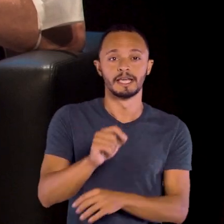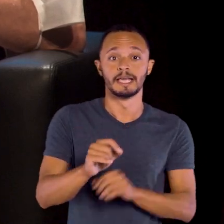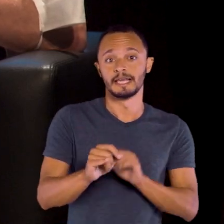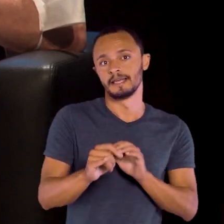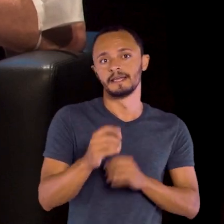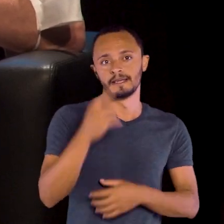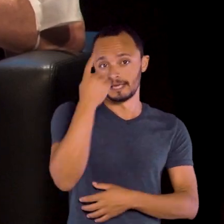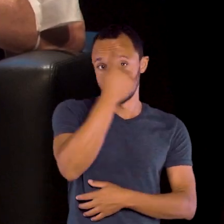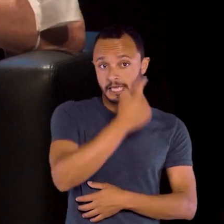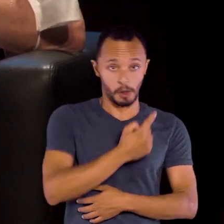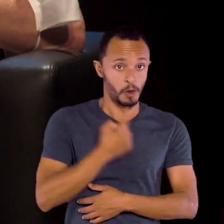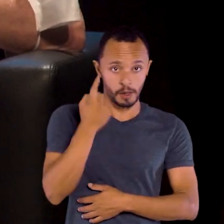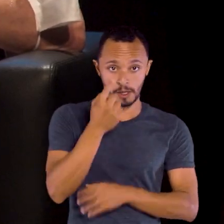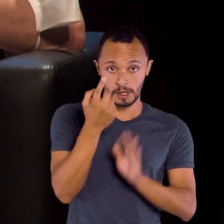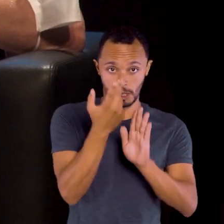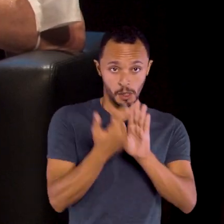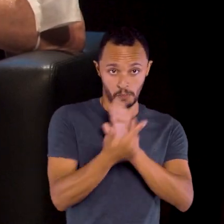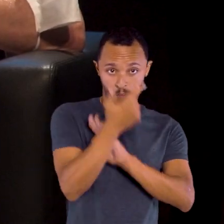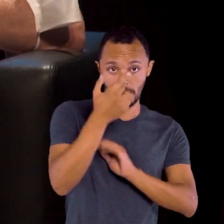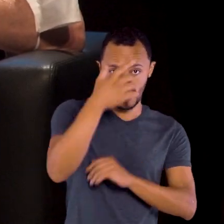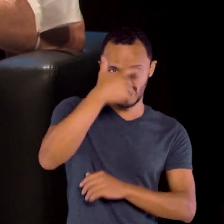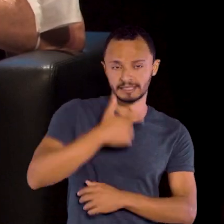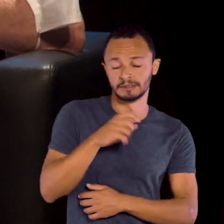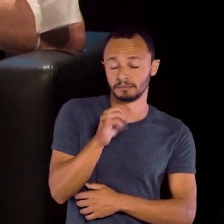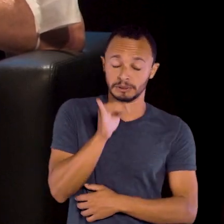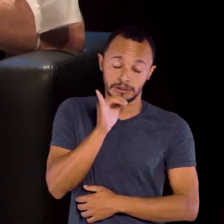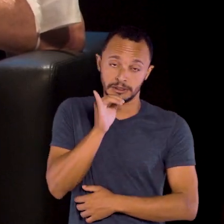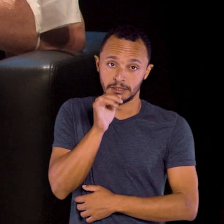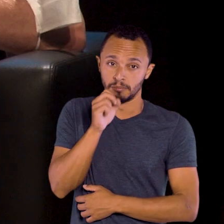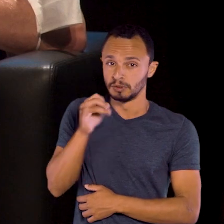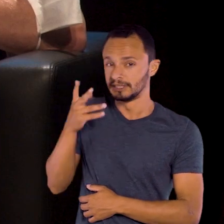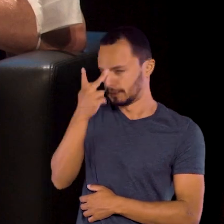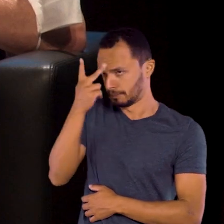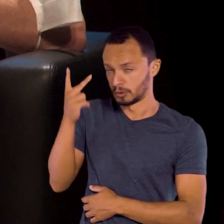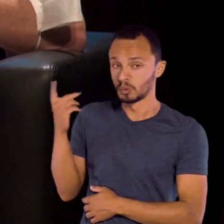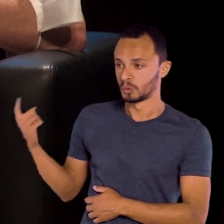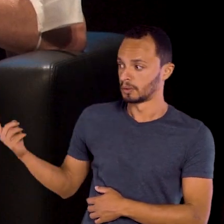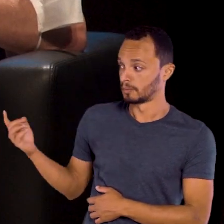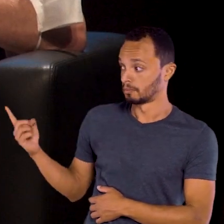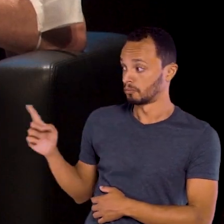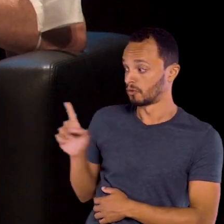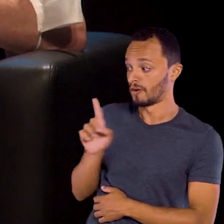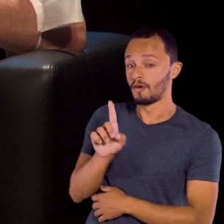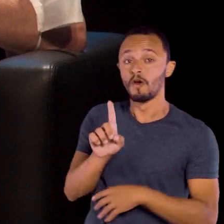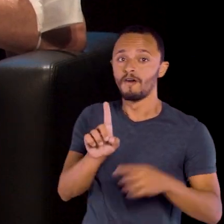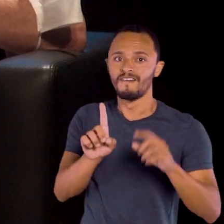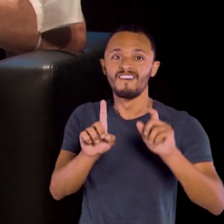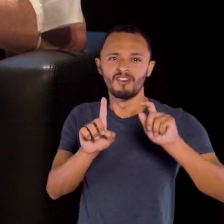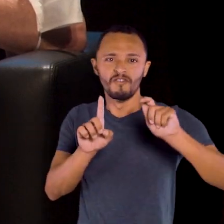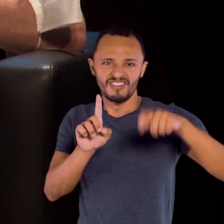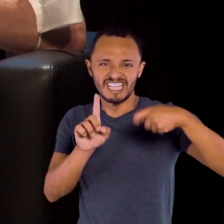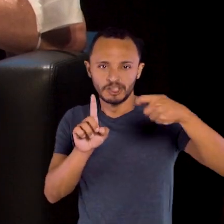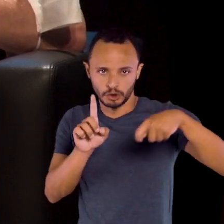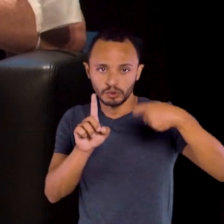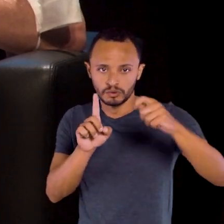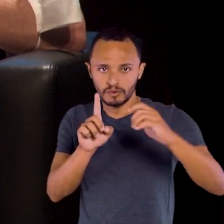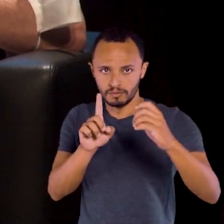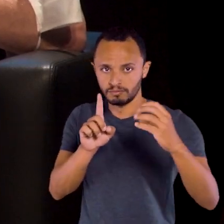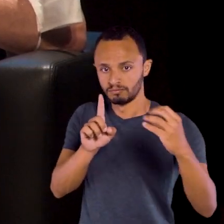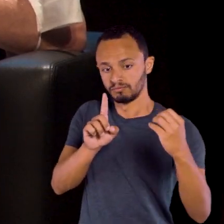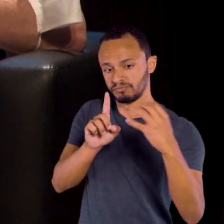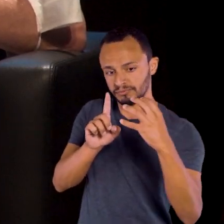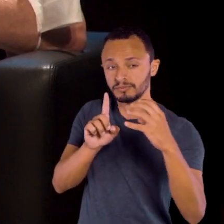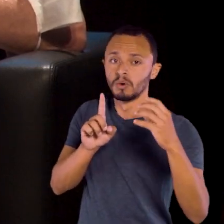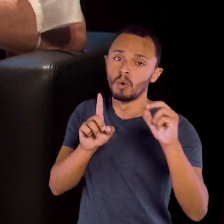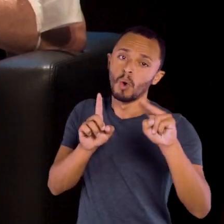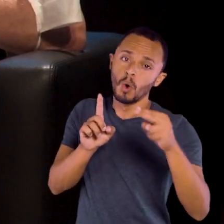Caso ninguém queira, alguma pessoa não queira em algum momento sair no vídeo, avisa, por favor, aquele senhor